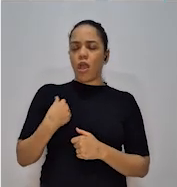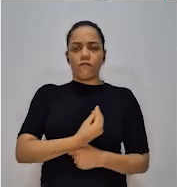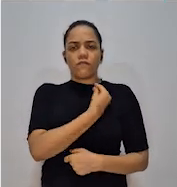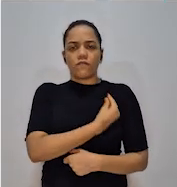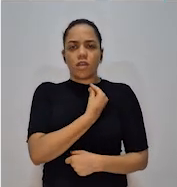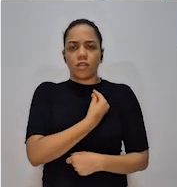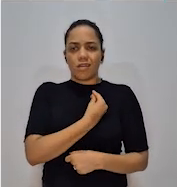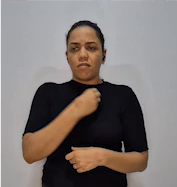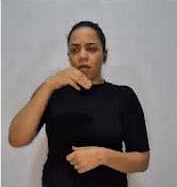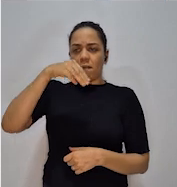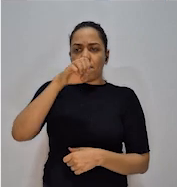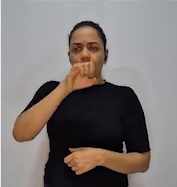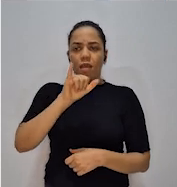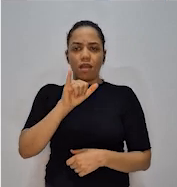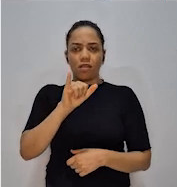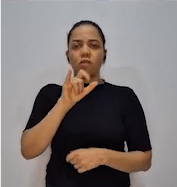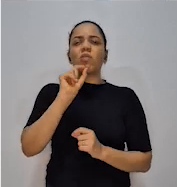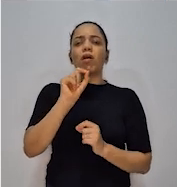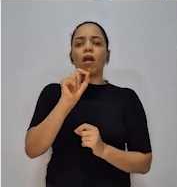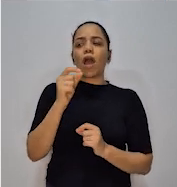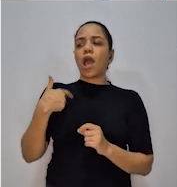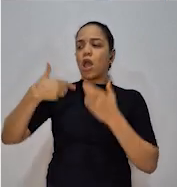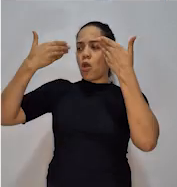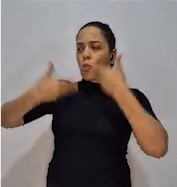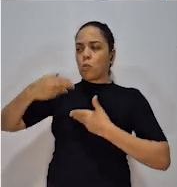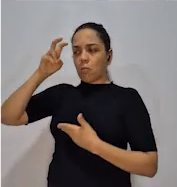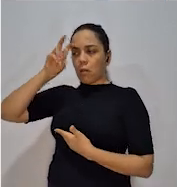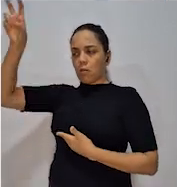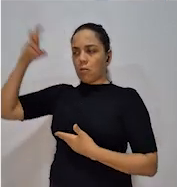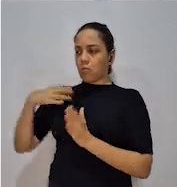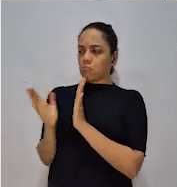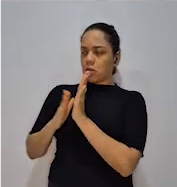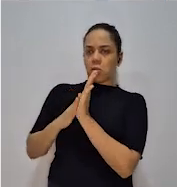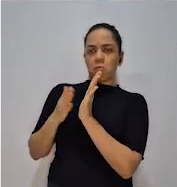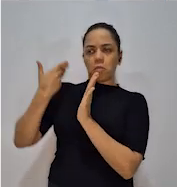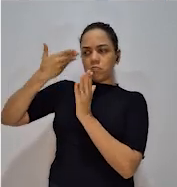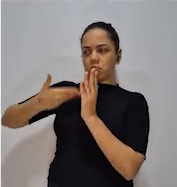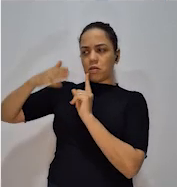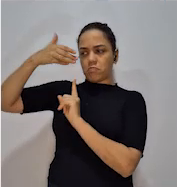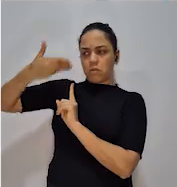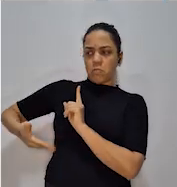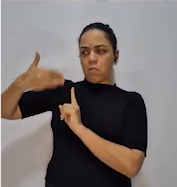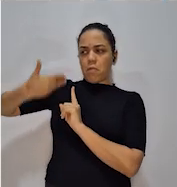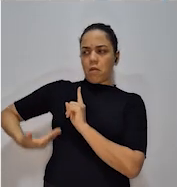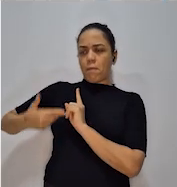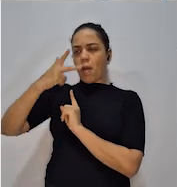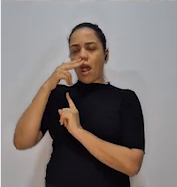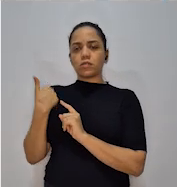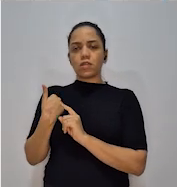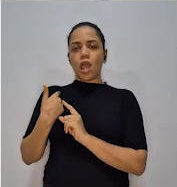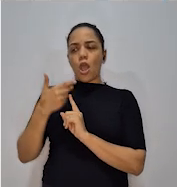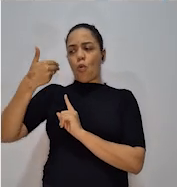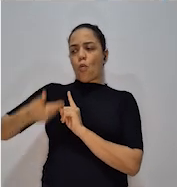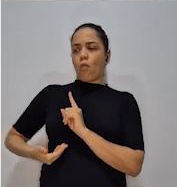no MEI, né? Que é no mérito, na excelência e na inteligência. É o reforço da meritocracia, é a